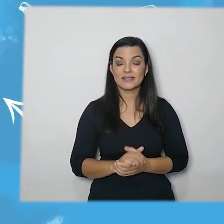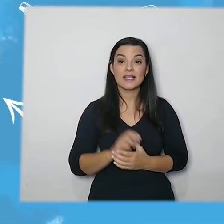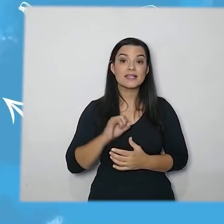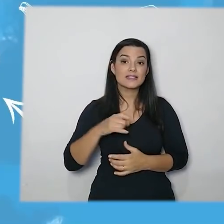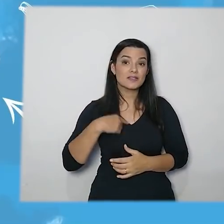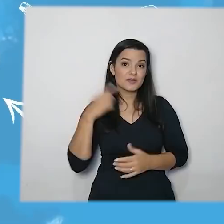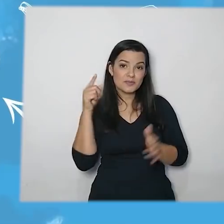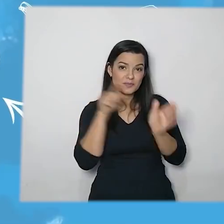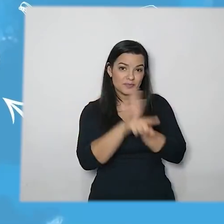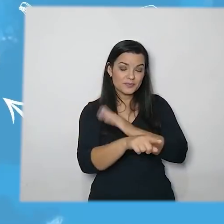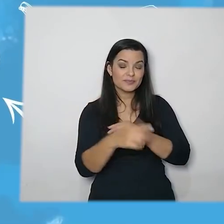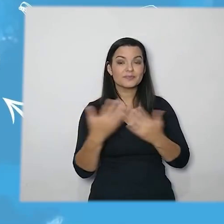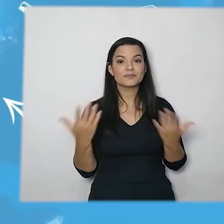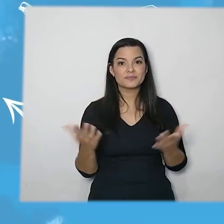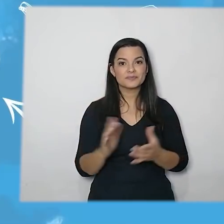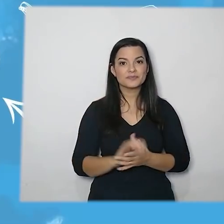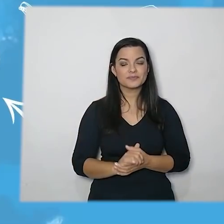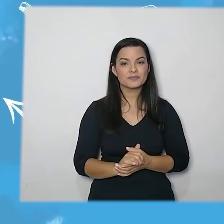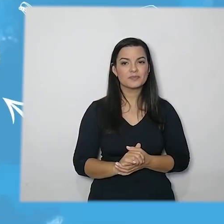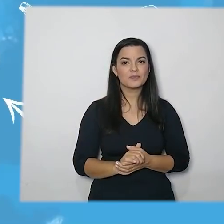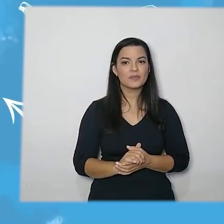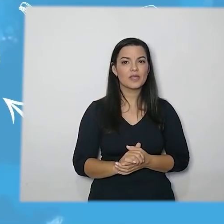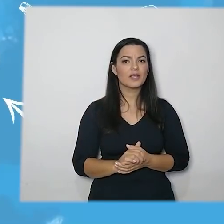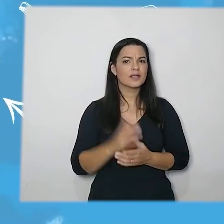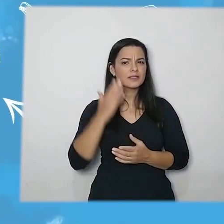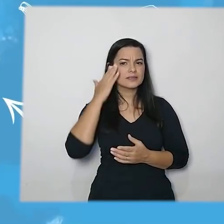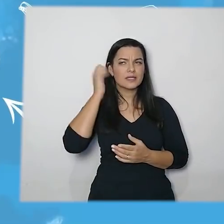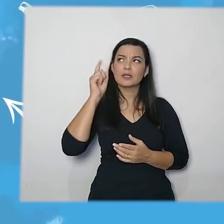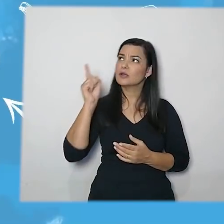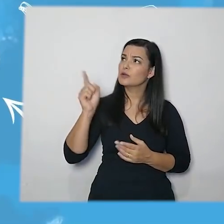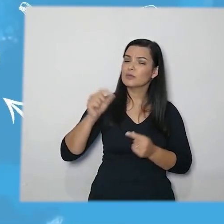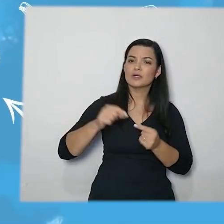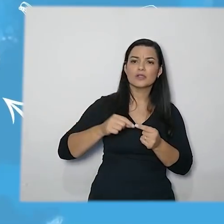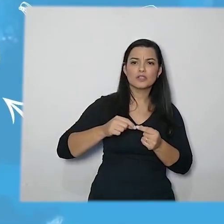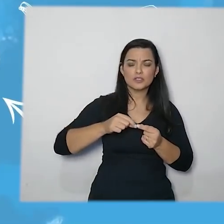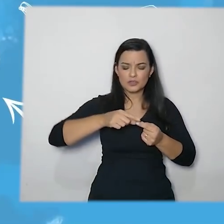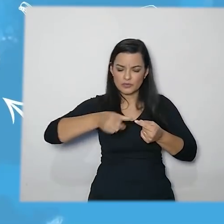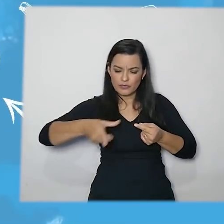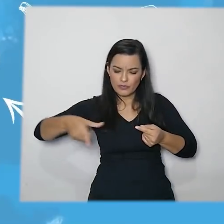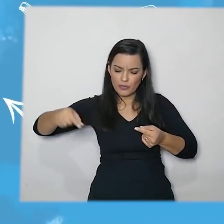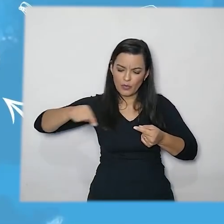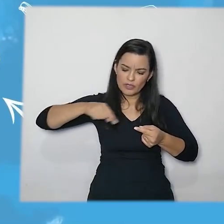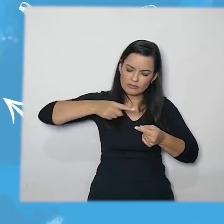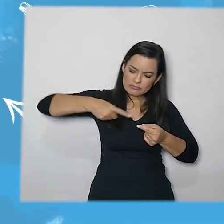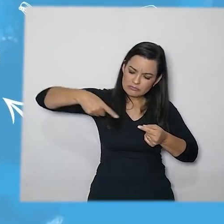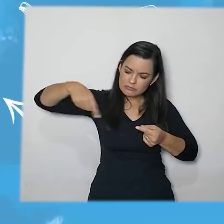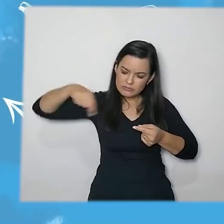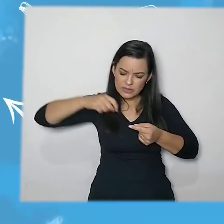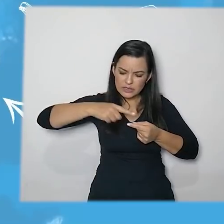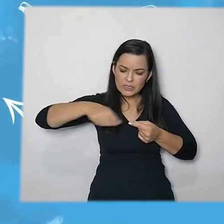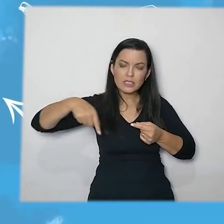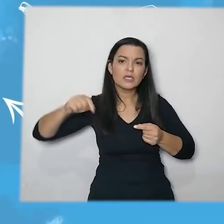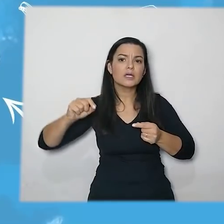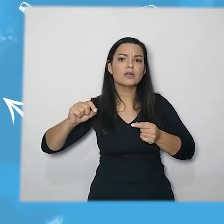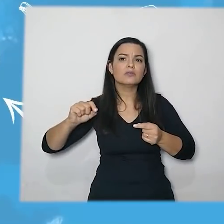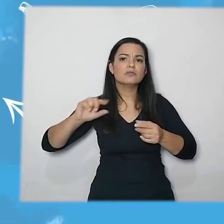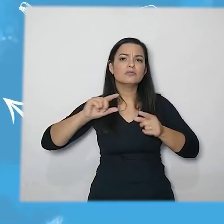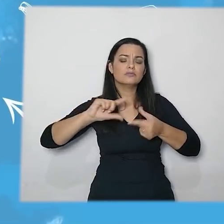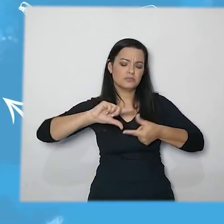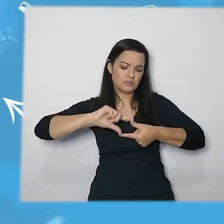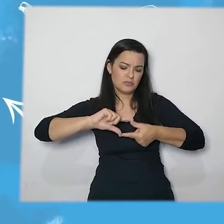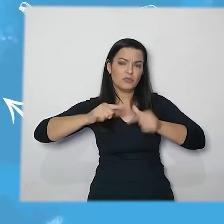E se eu perguntasse para vocês qual é a forma que nós temos aqui nesta folha?